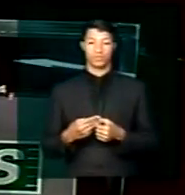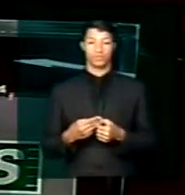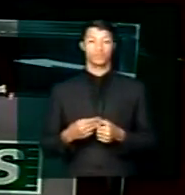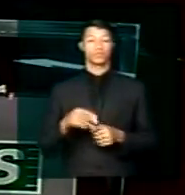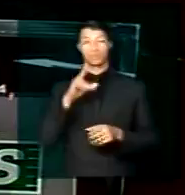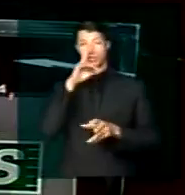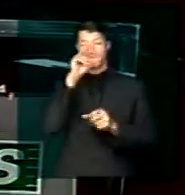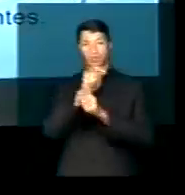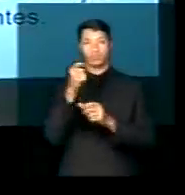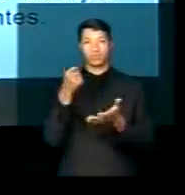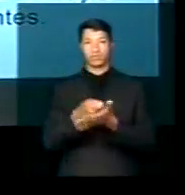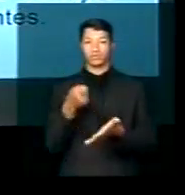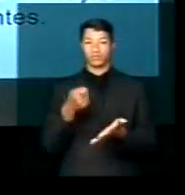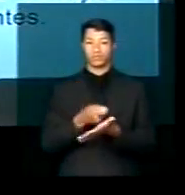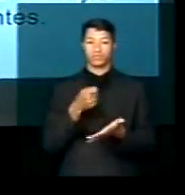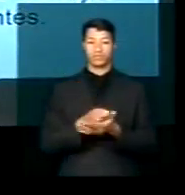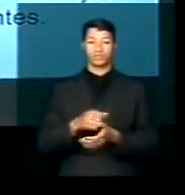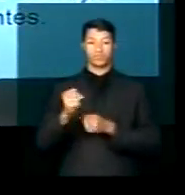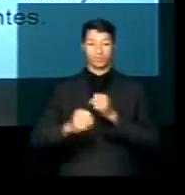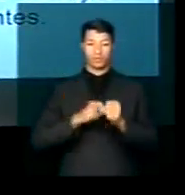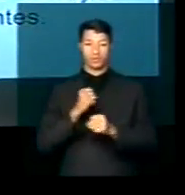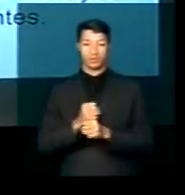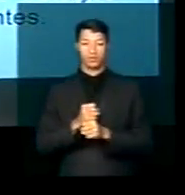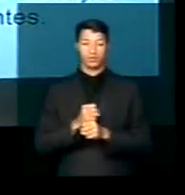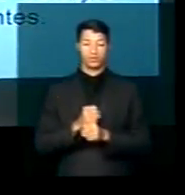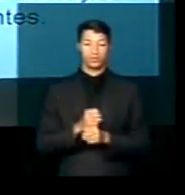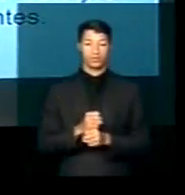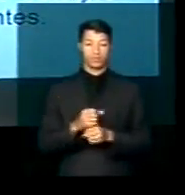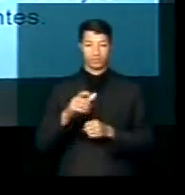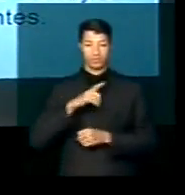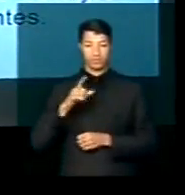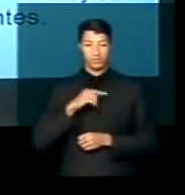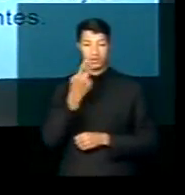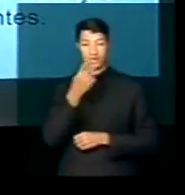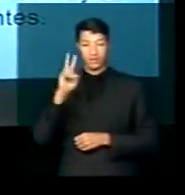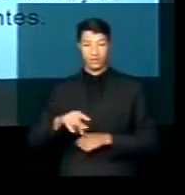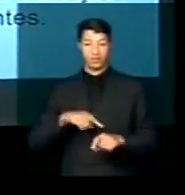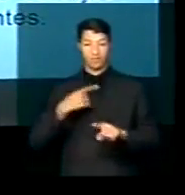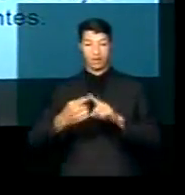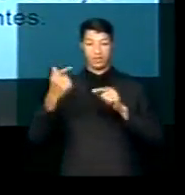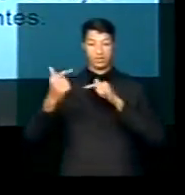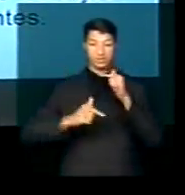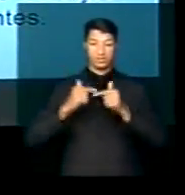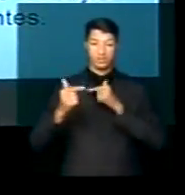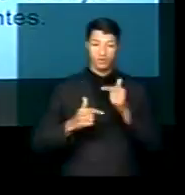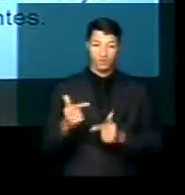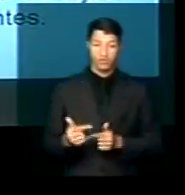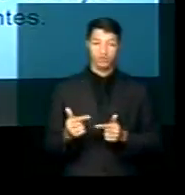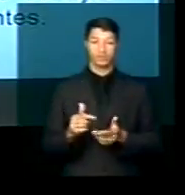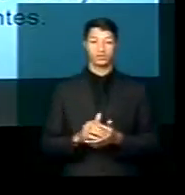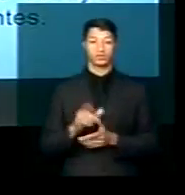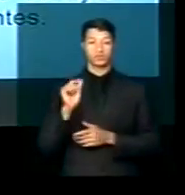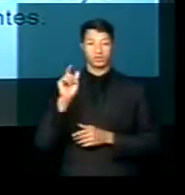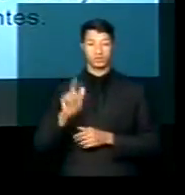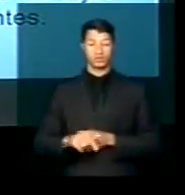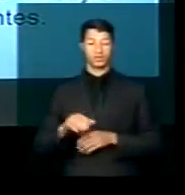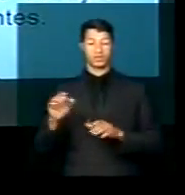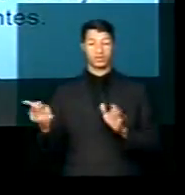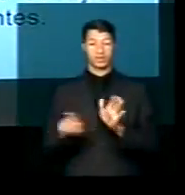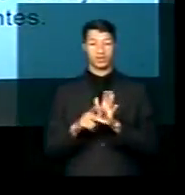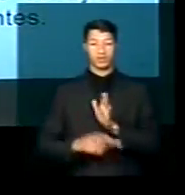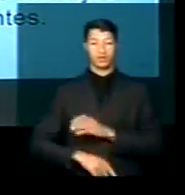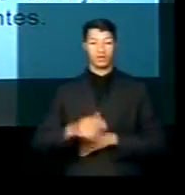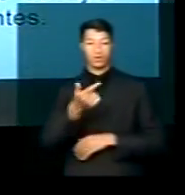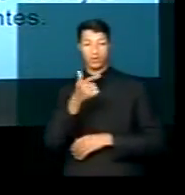municípios foram obrigados, impelidos, ano após ano, a prestar cada vez mais serviços que eram executados